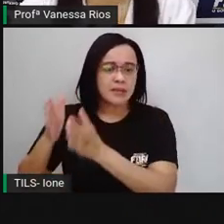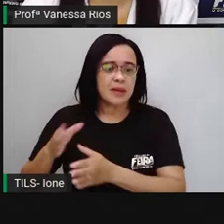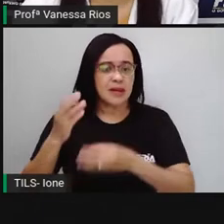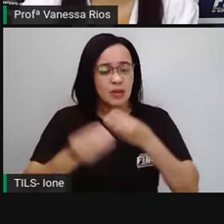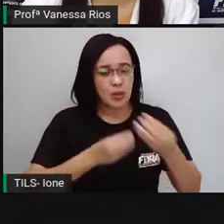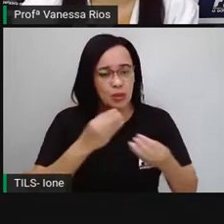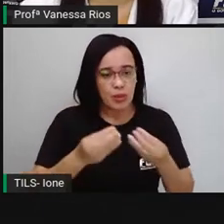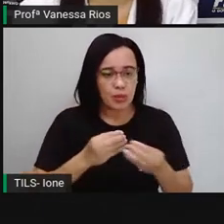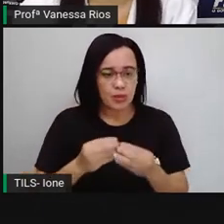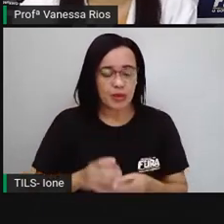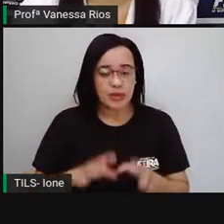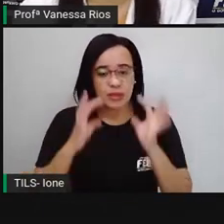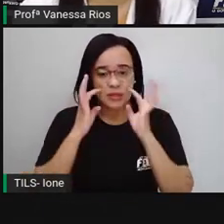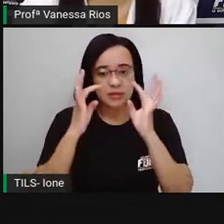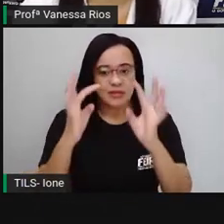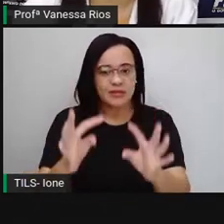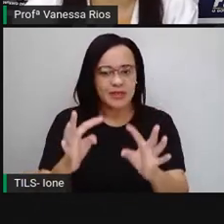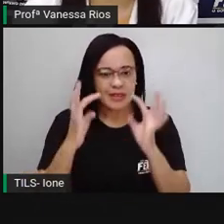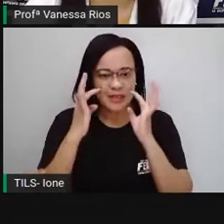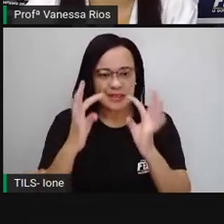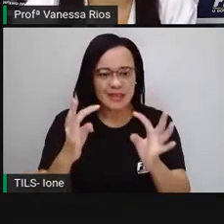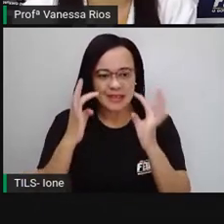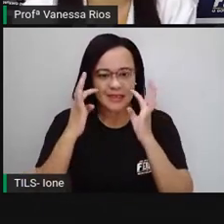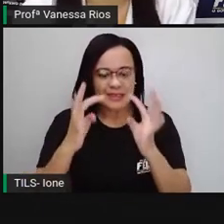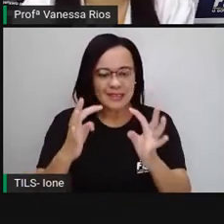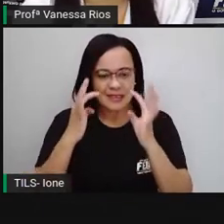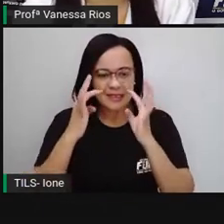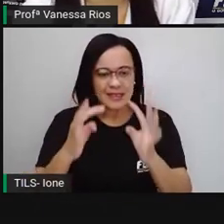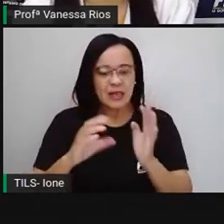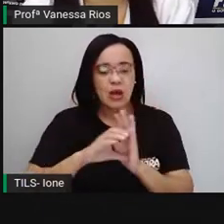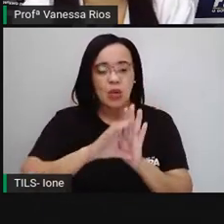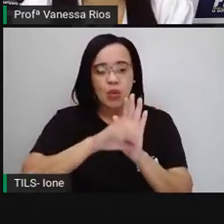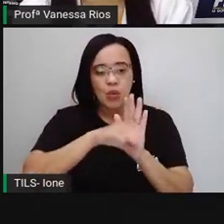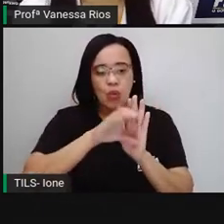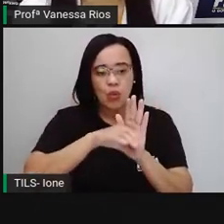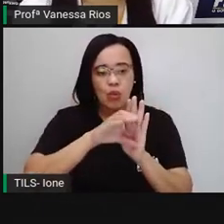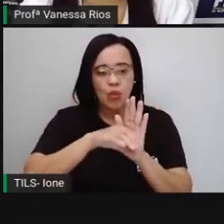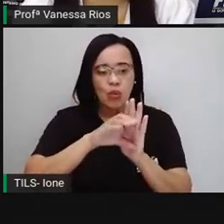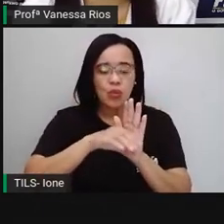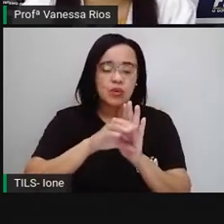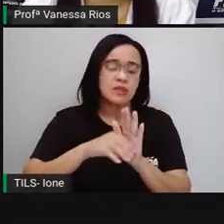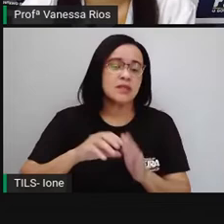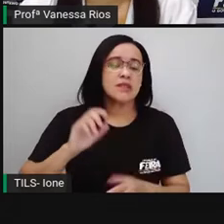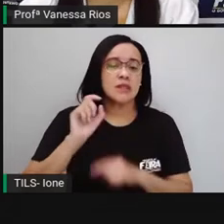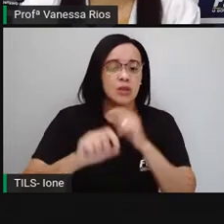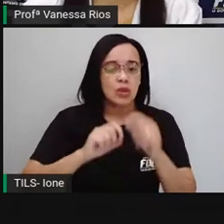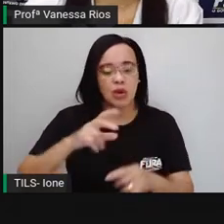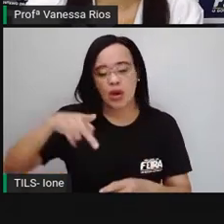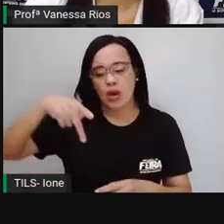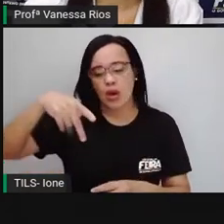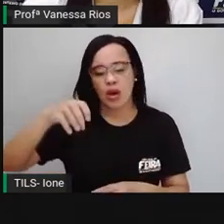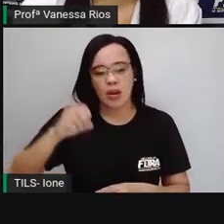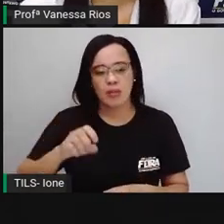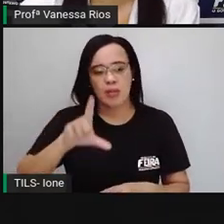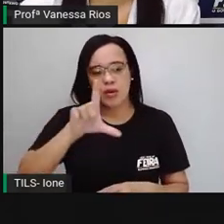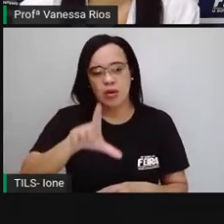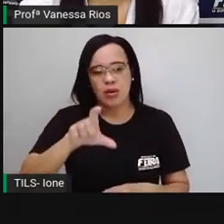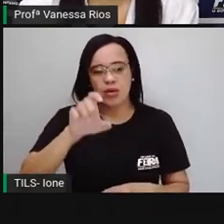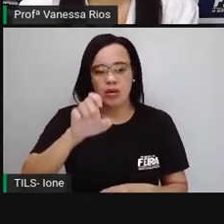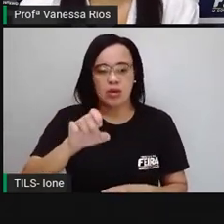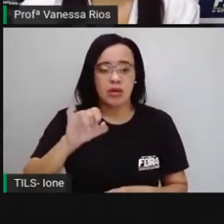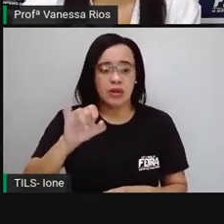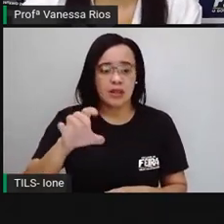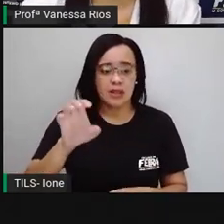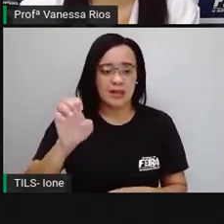vai observar, né, mais uma vez o conceito aí de poliedros e não poliedros e aprender